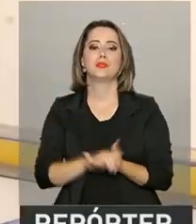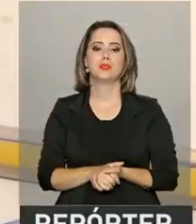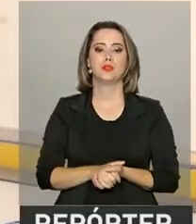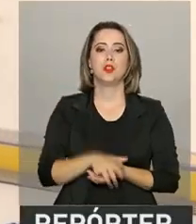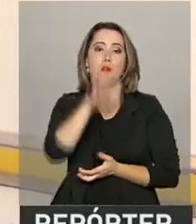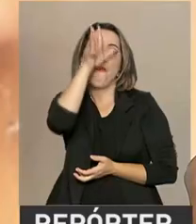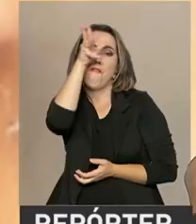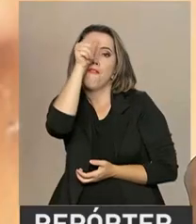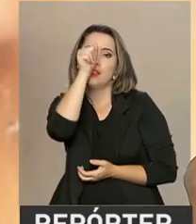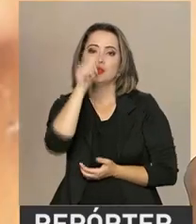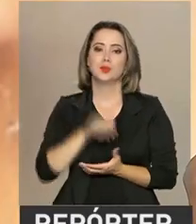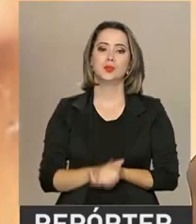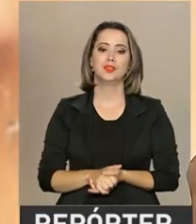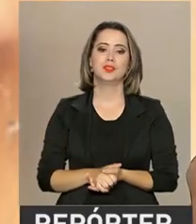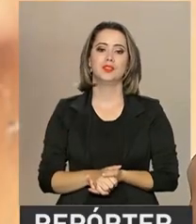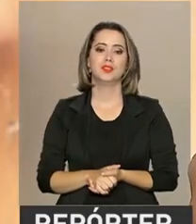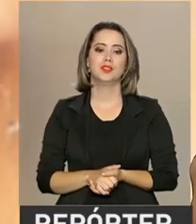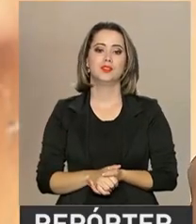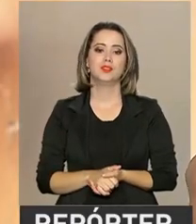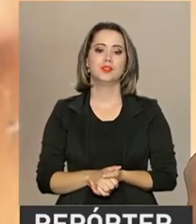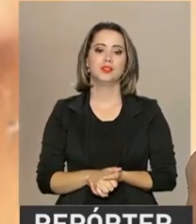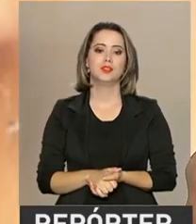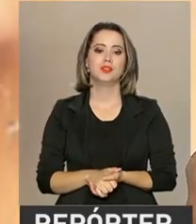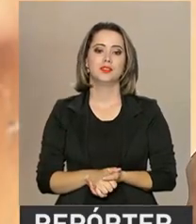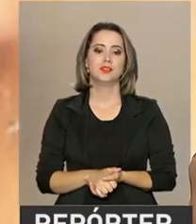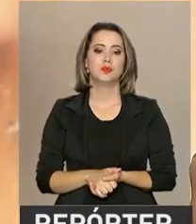Frango. Eu gosto de comer